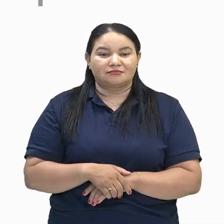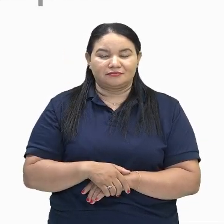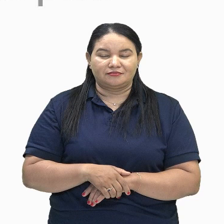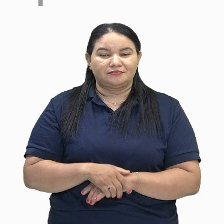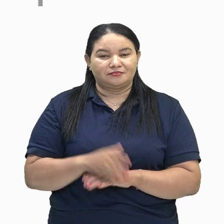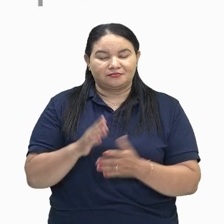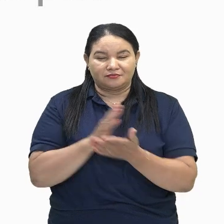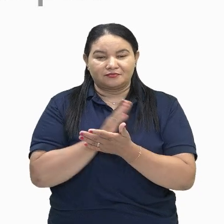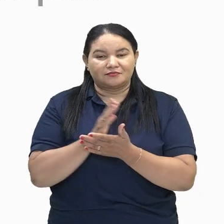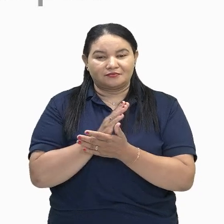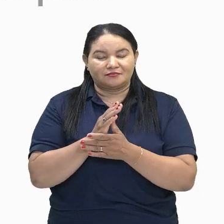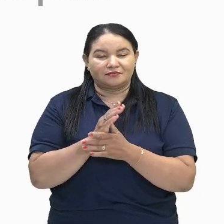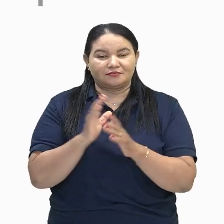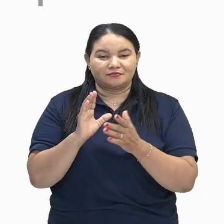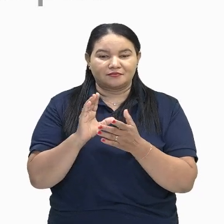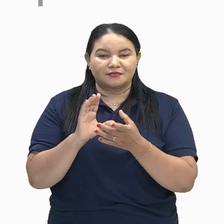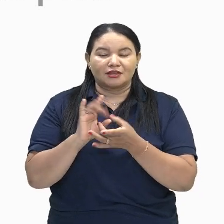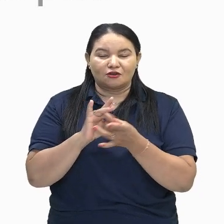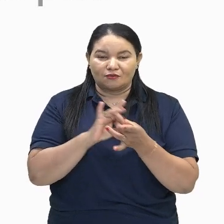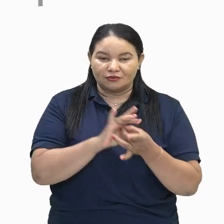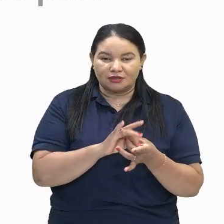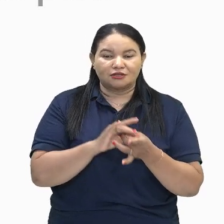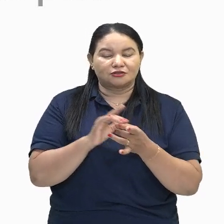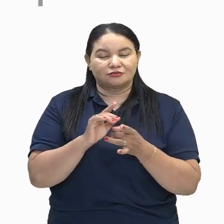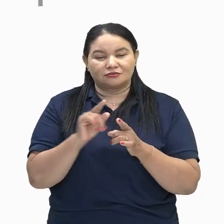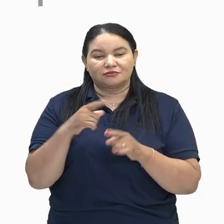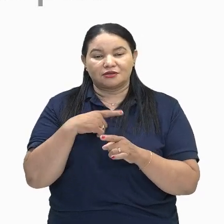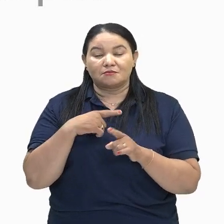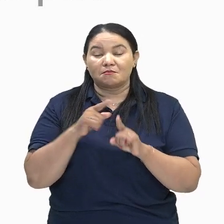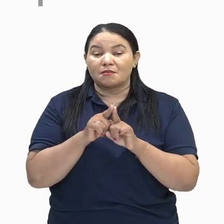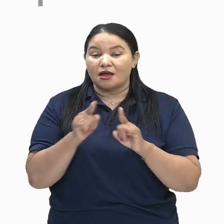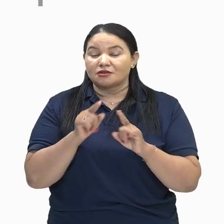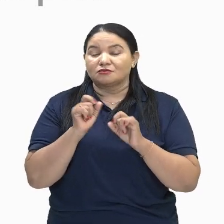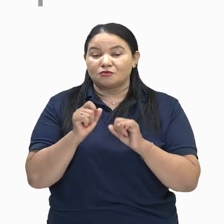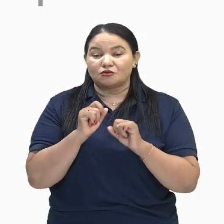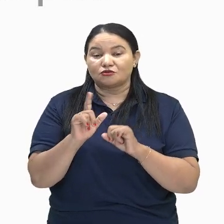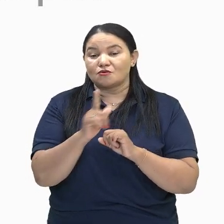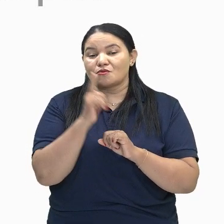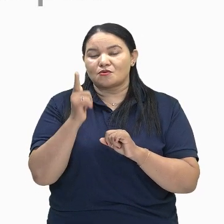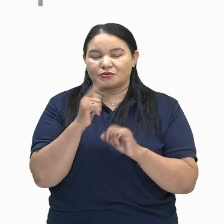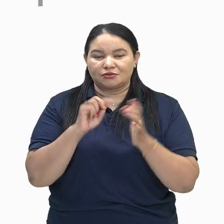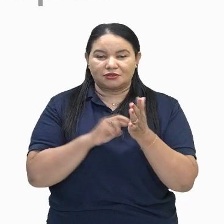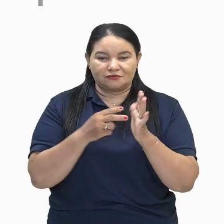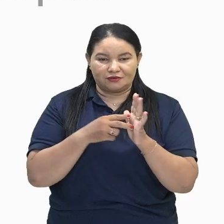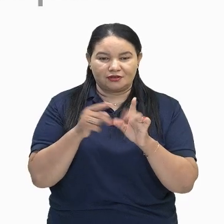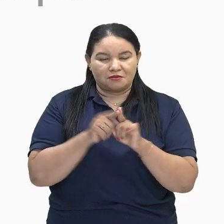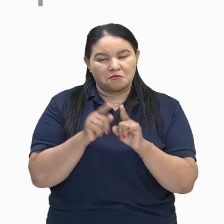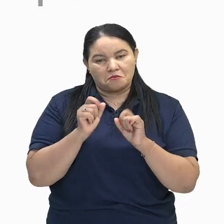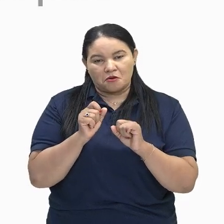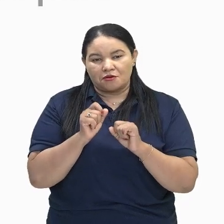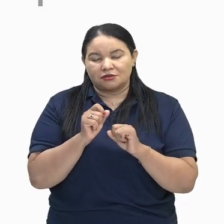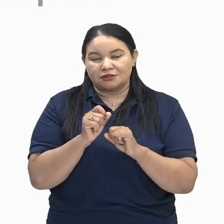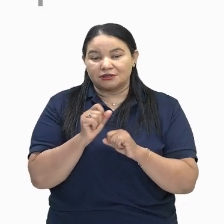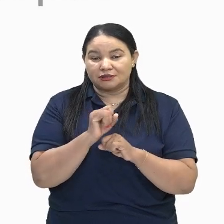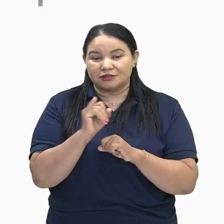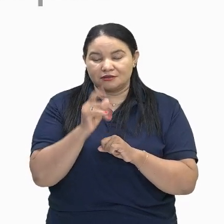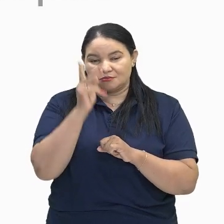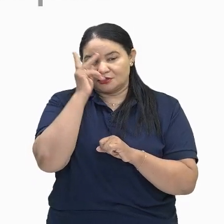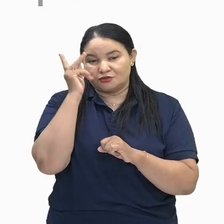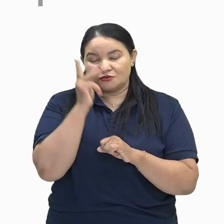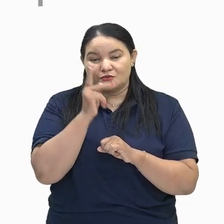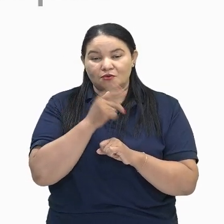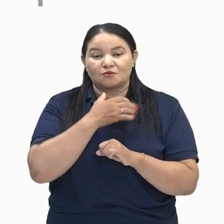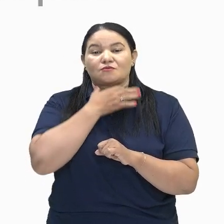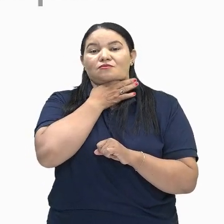significar isso, mas em outro, tirar o pai da forca pode ter um outro significado. Pode ser quando a pessoa está com algum tipo de dívida,